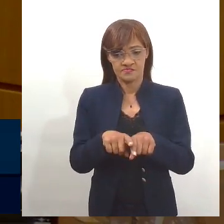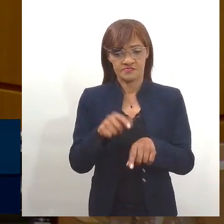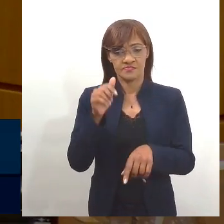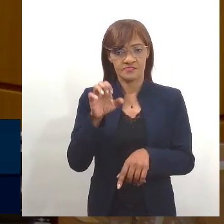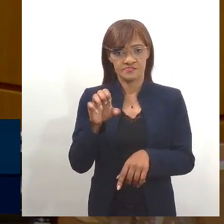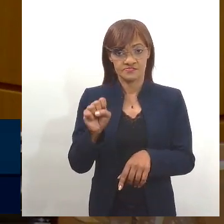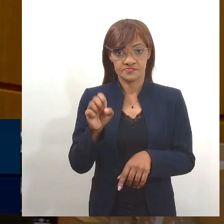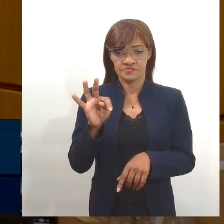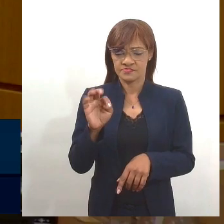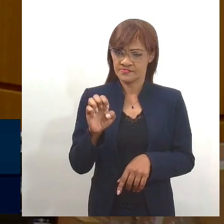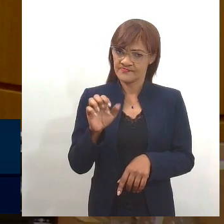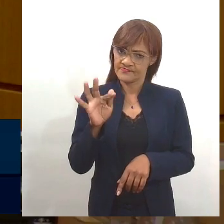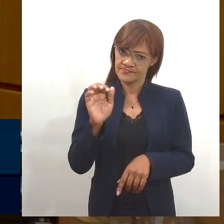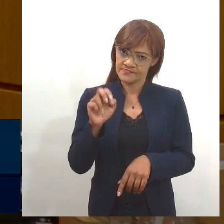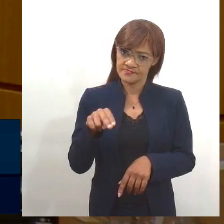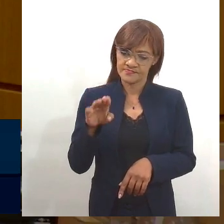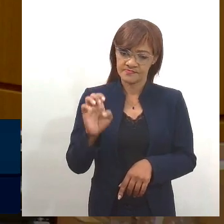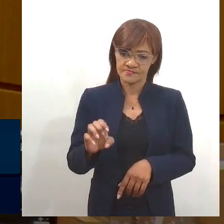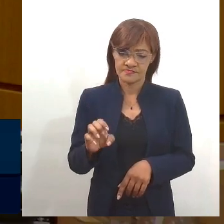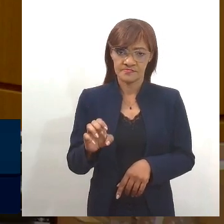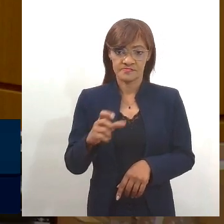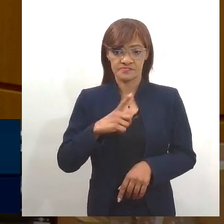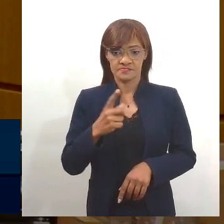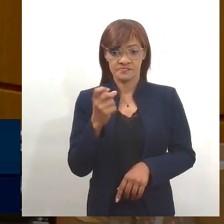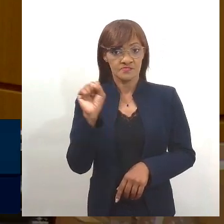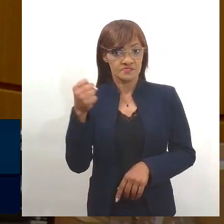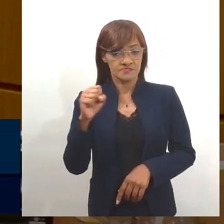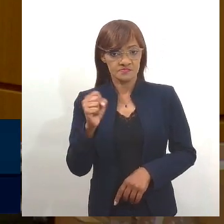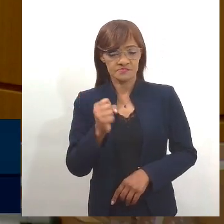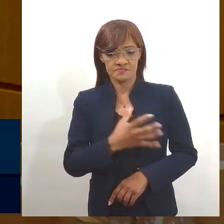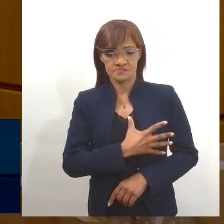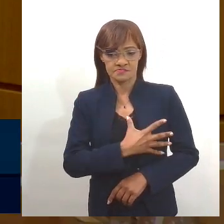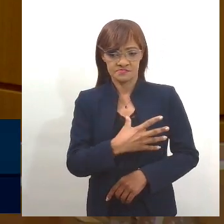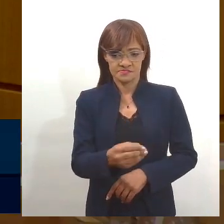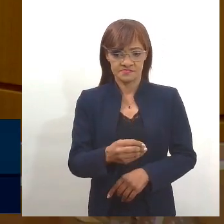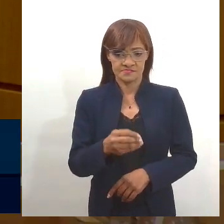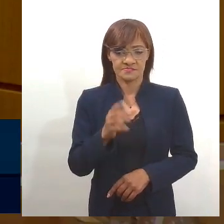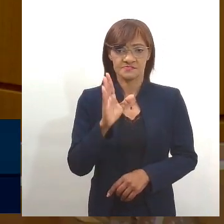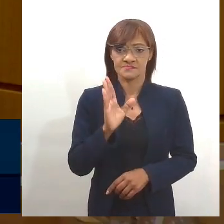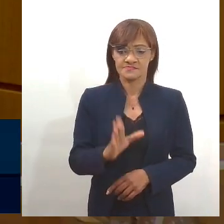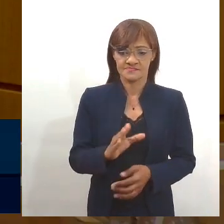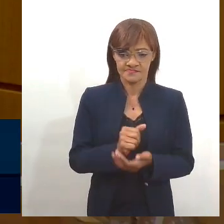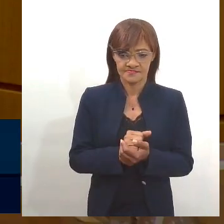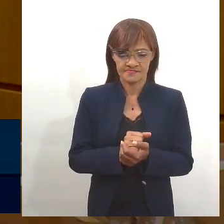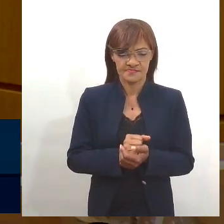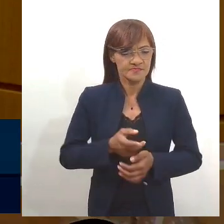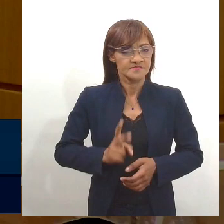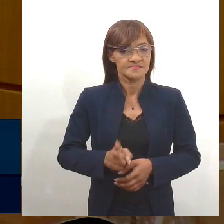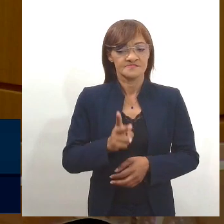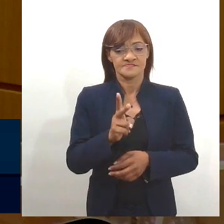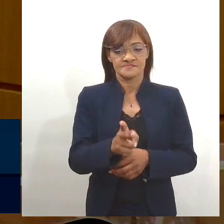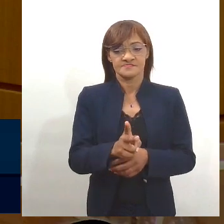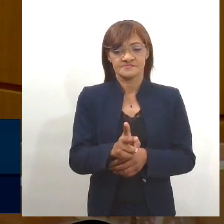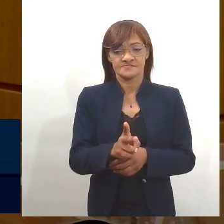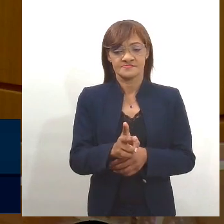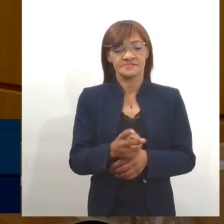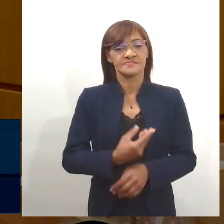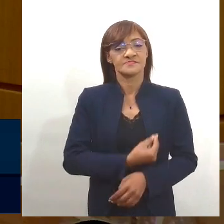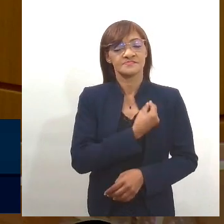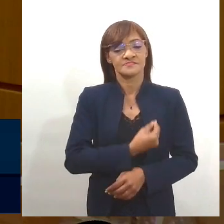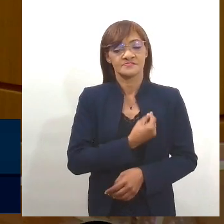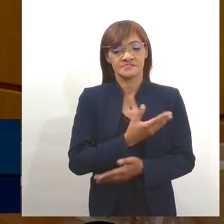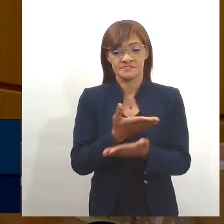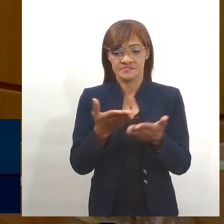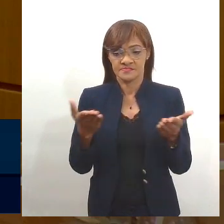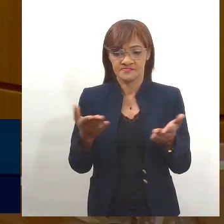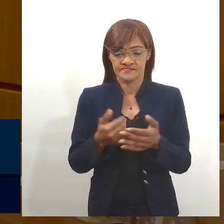8 filhos, que carregam seus ensinamentos como uma bússola que os conduz nesta vida. Dono de uma carreira profissional construída